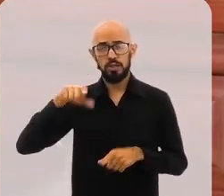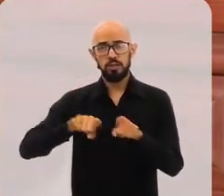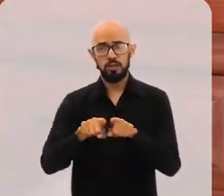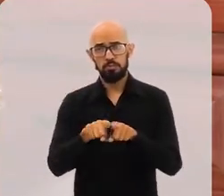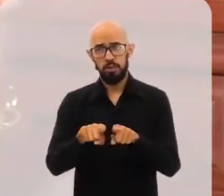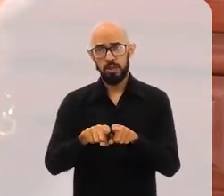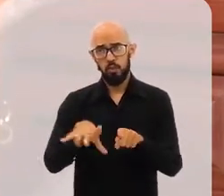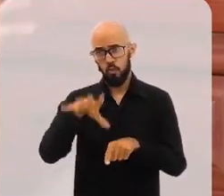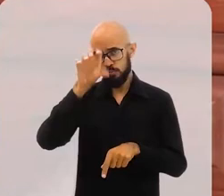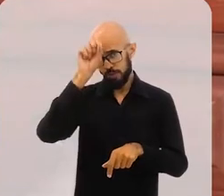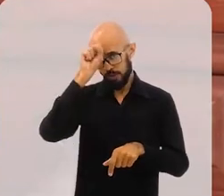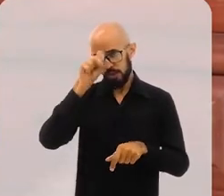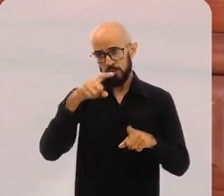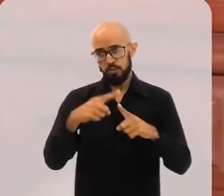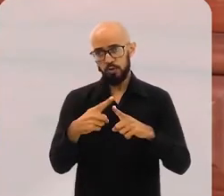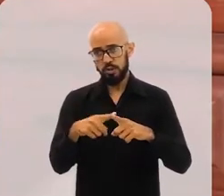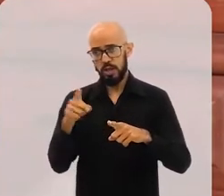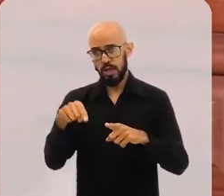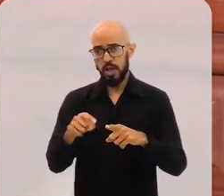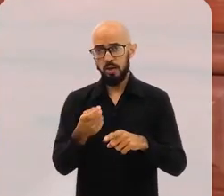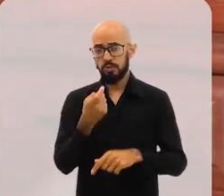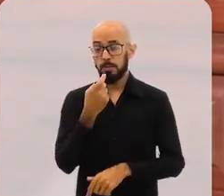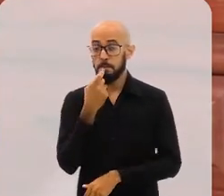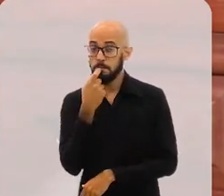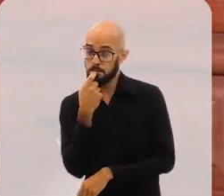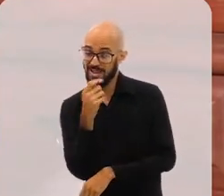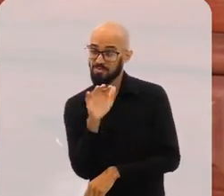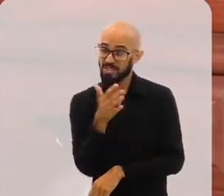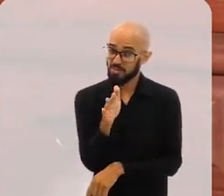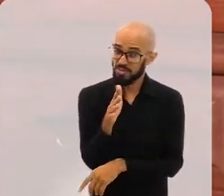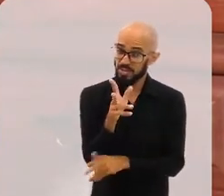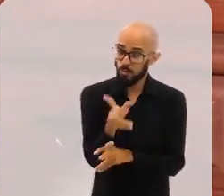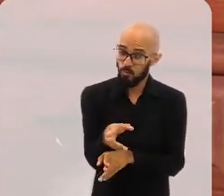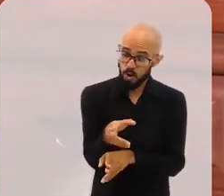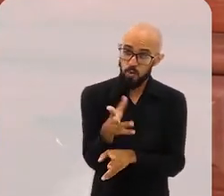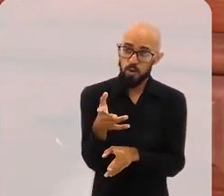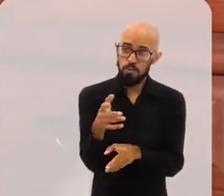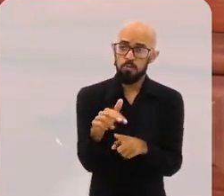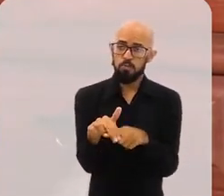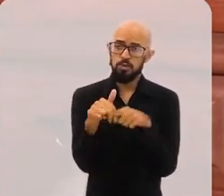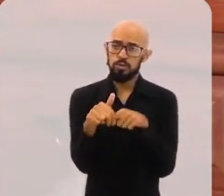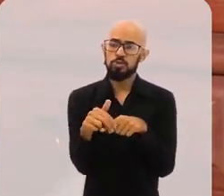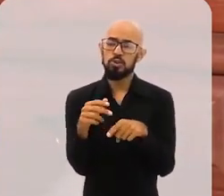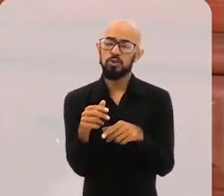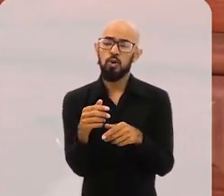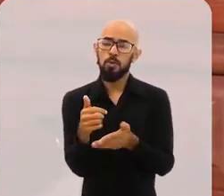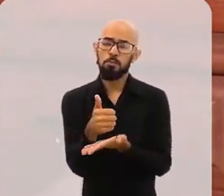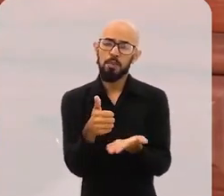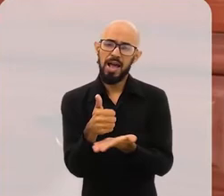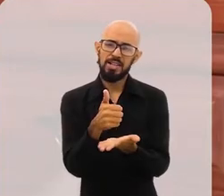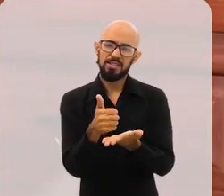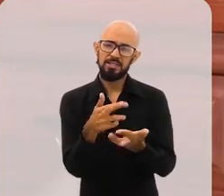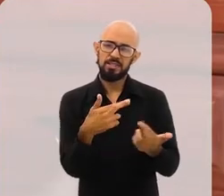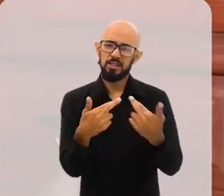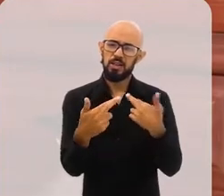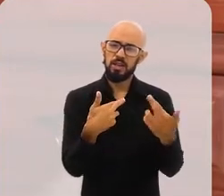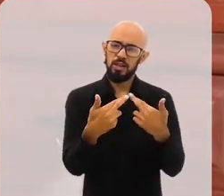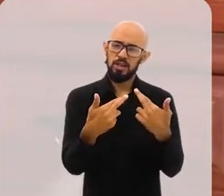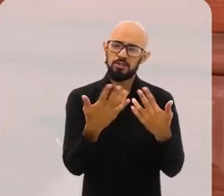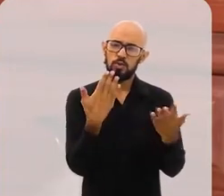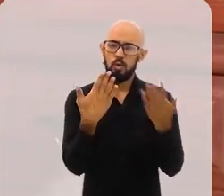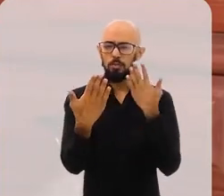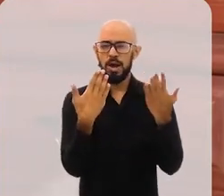africanas de umbanda é porque a onde mais se assemelha Ah tá então por isso que eu estou usando essas duas religiões